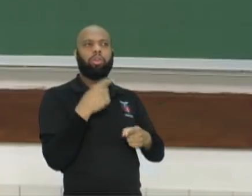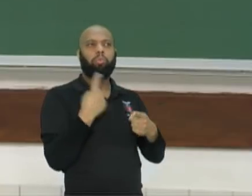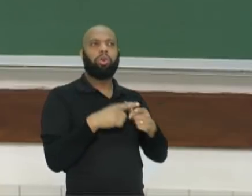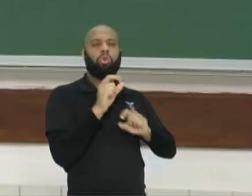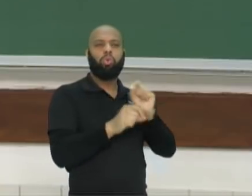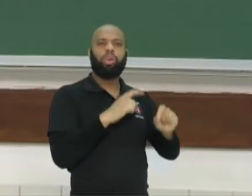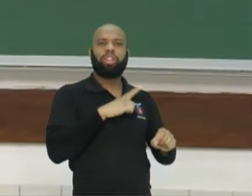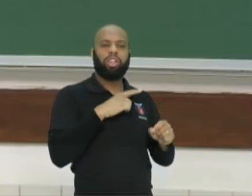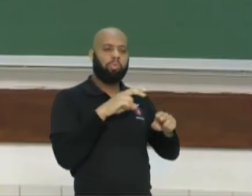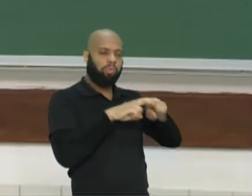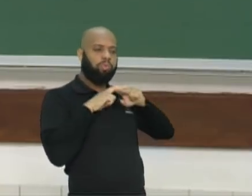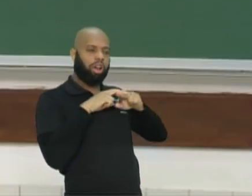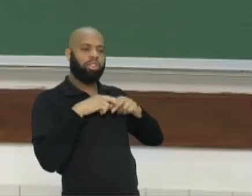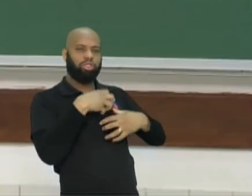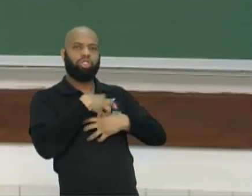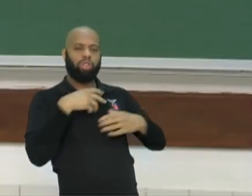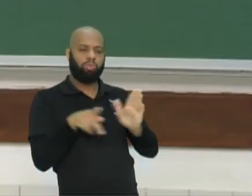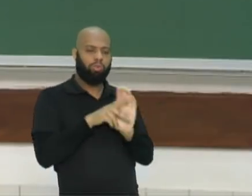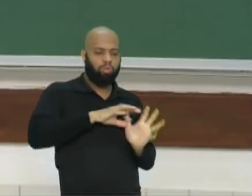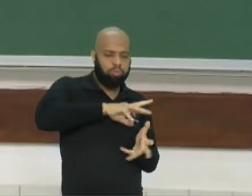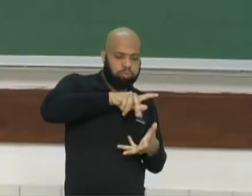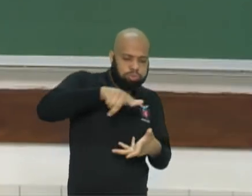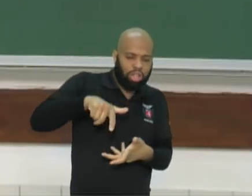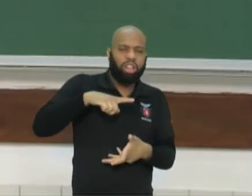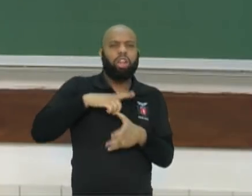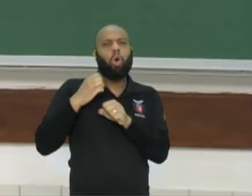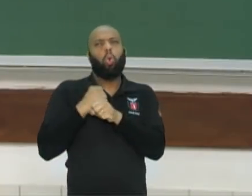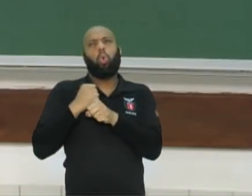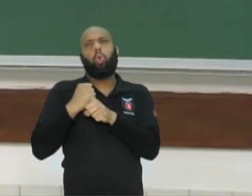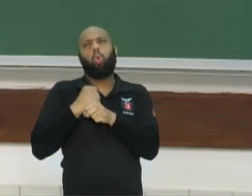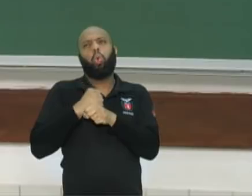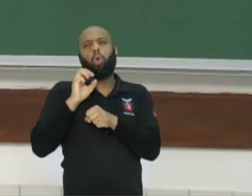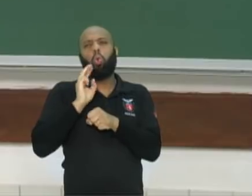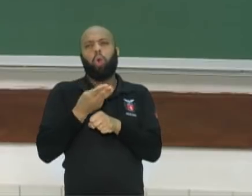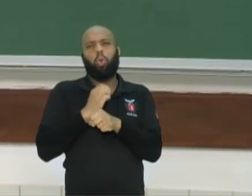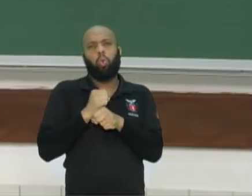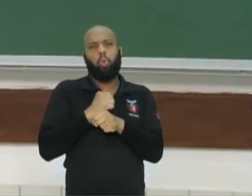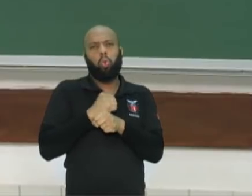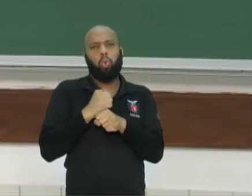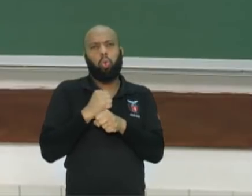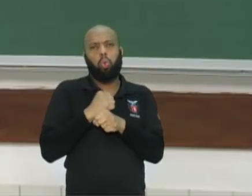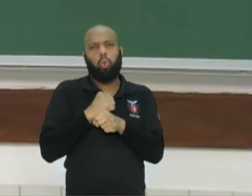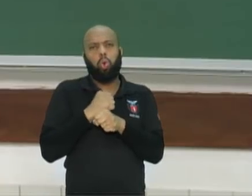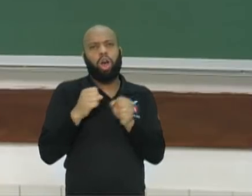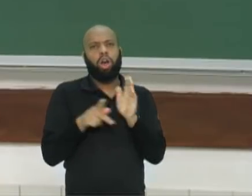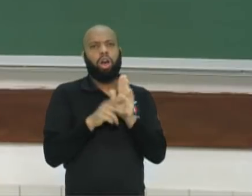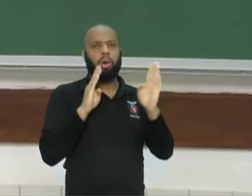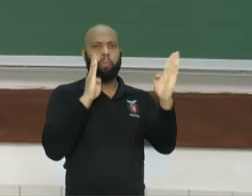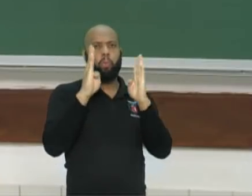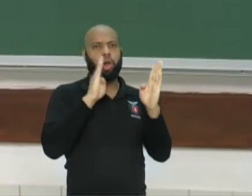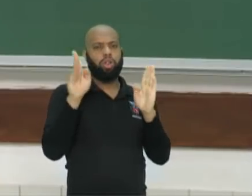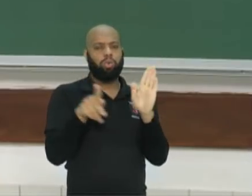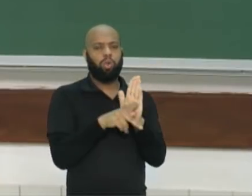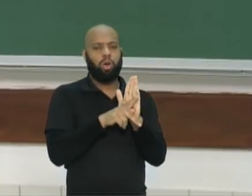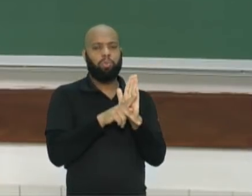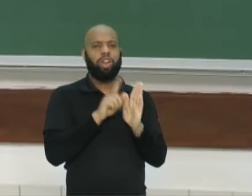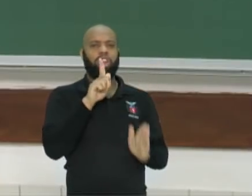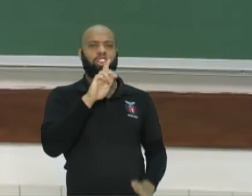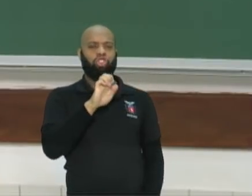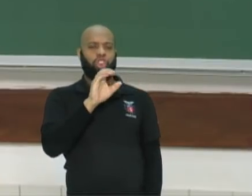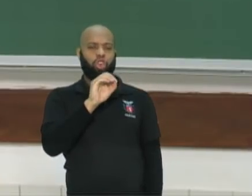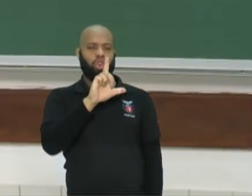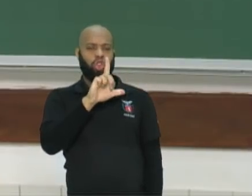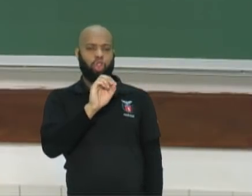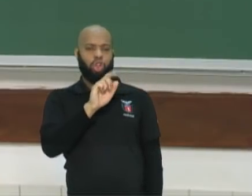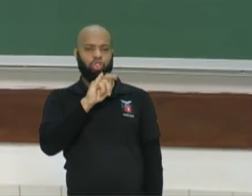de atividades do planeta ao longo de milhões de anos lá, do tempo geológico que a gente já estudou no sexto ano, então tem